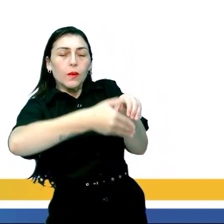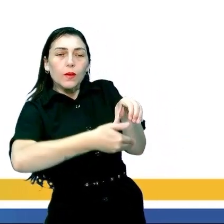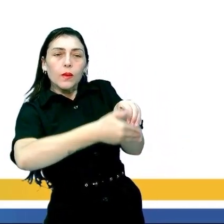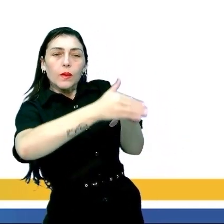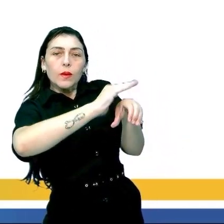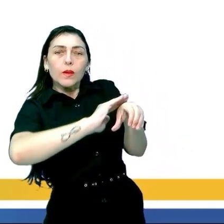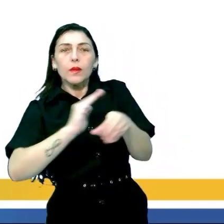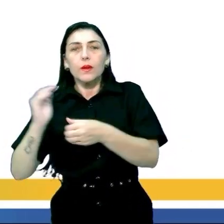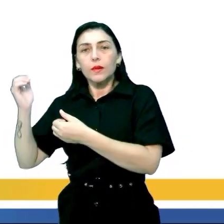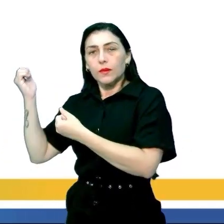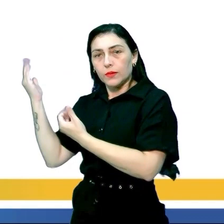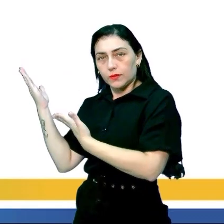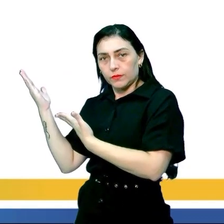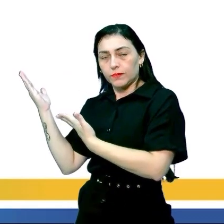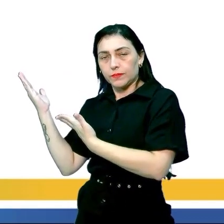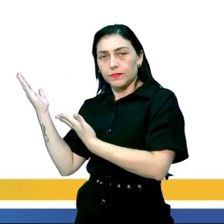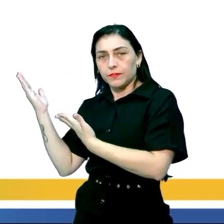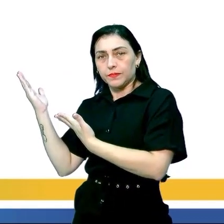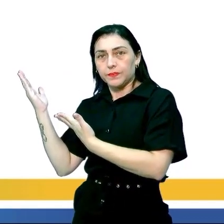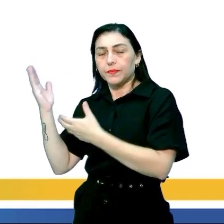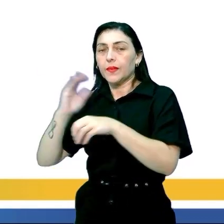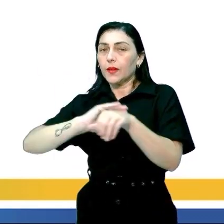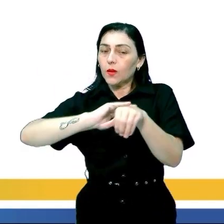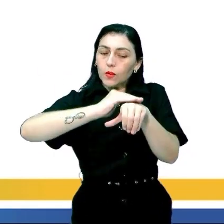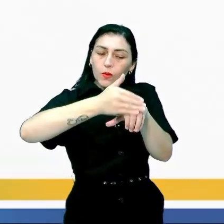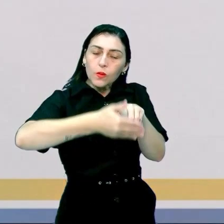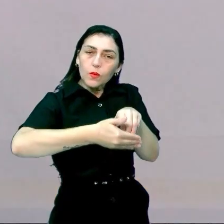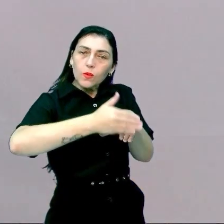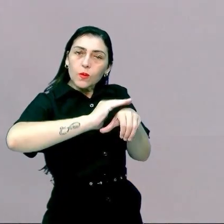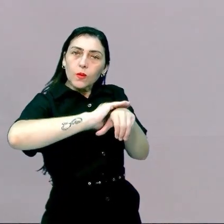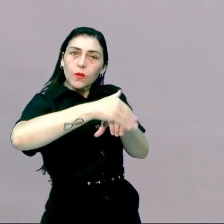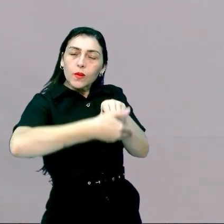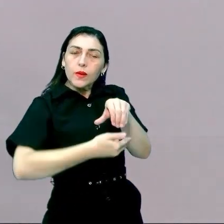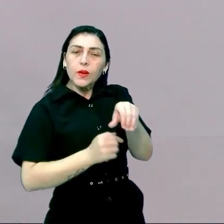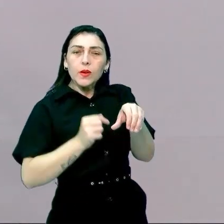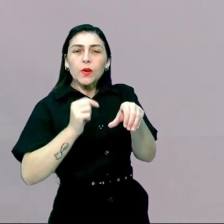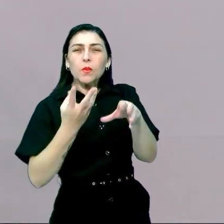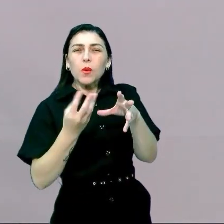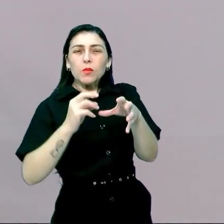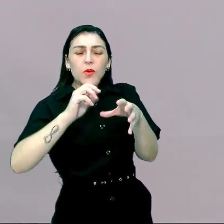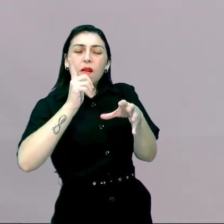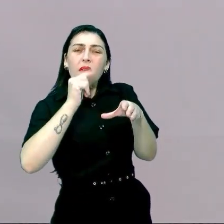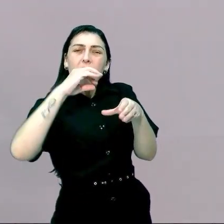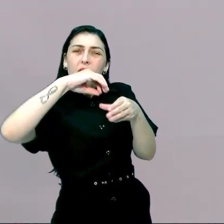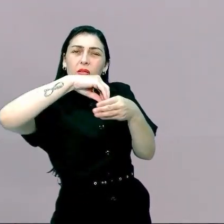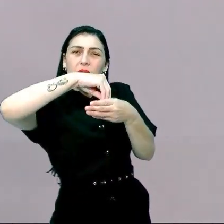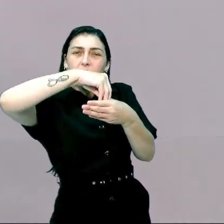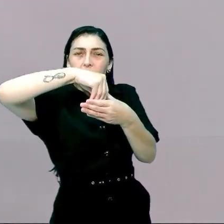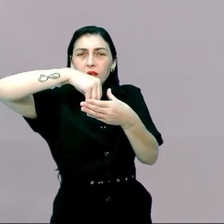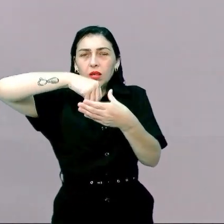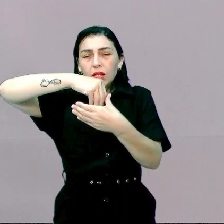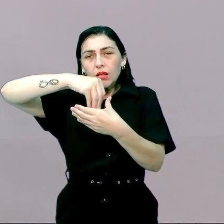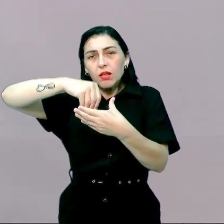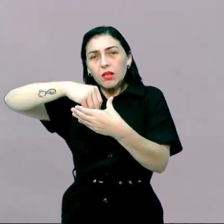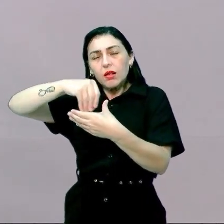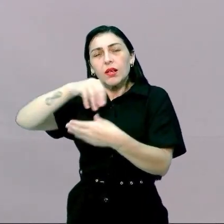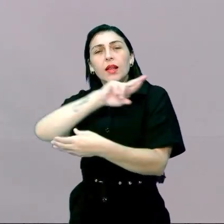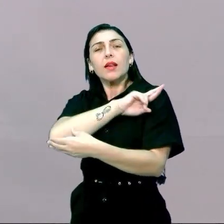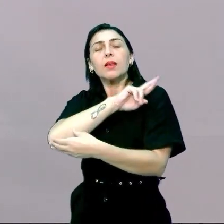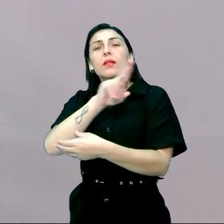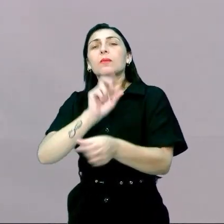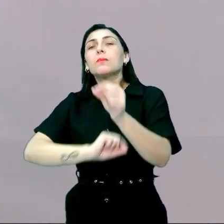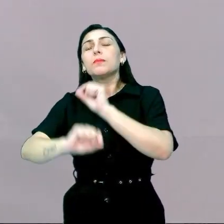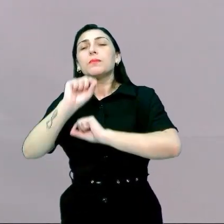aí, tá? Então, essa é a cóclea, que ele é enrolado e é cheio de líquido dentro dele, que ele é